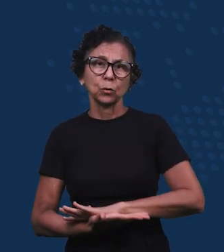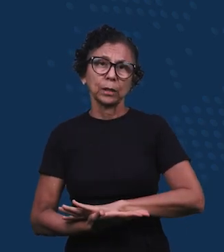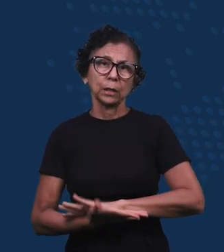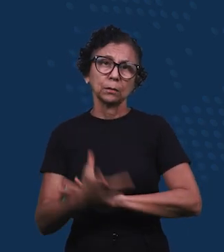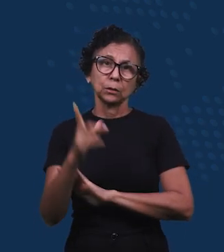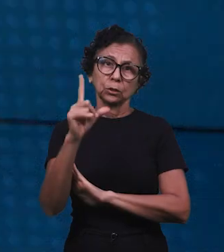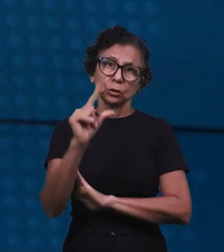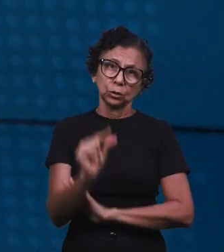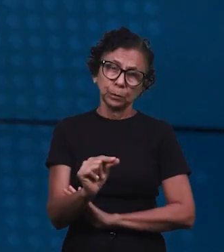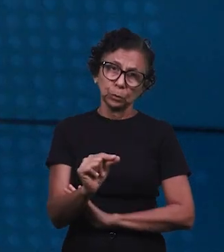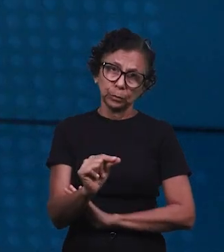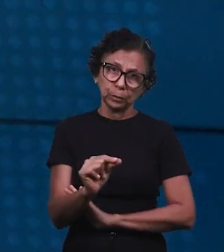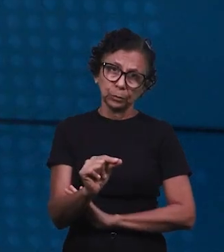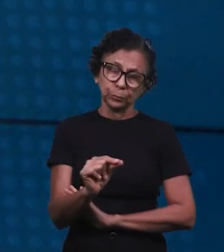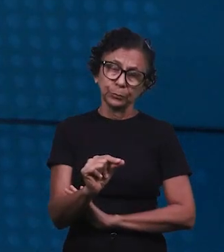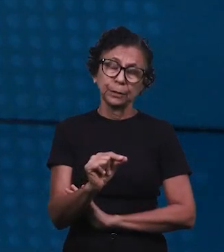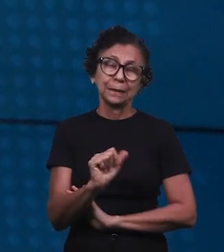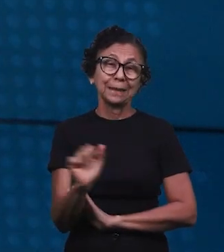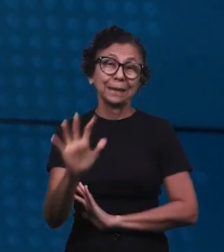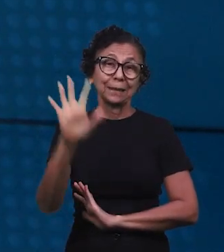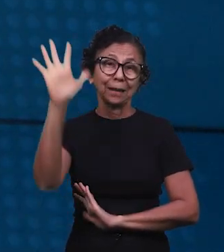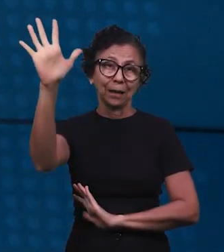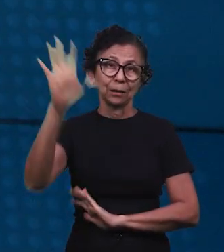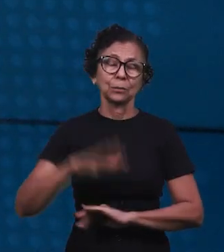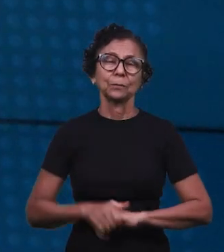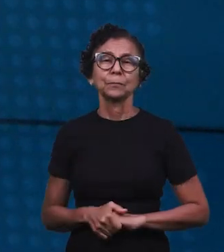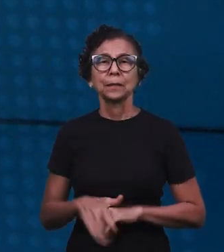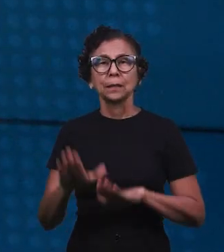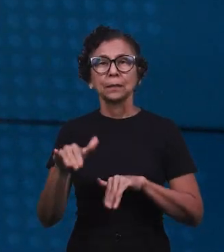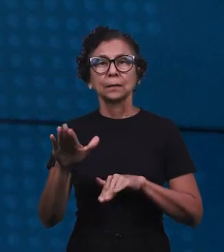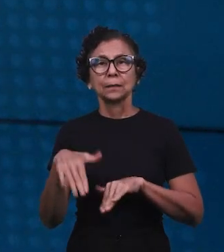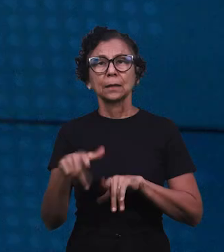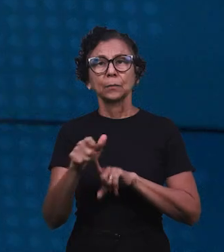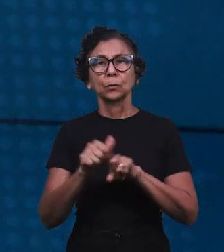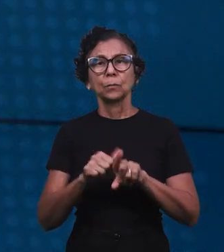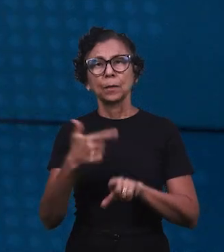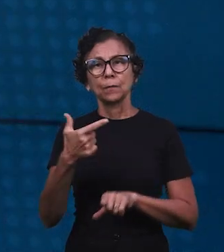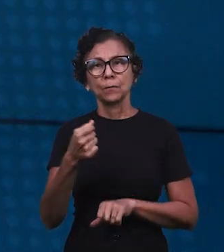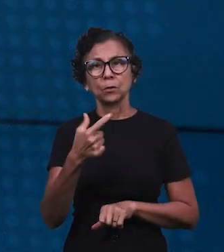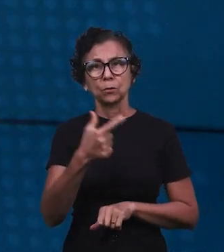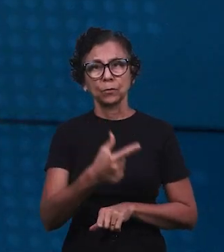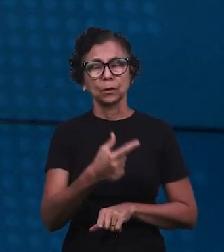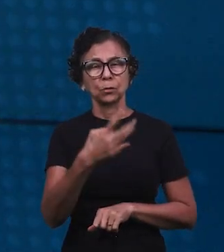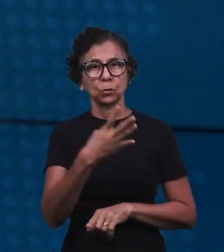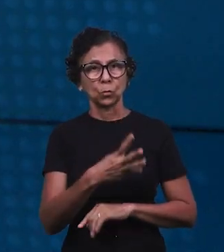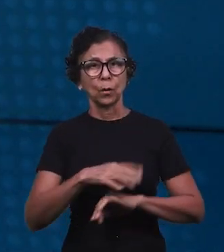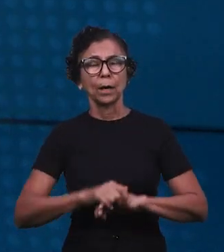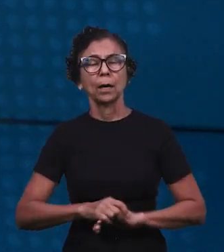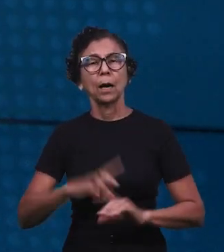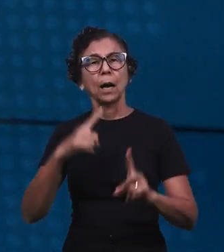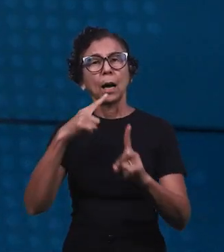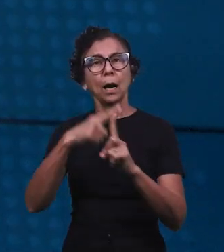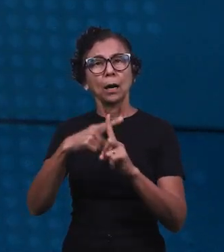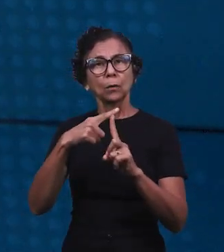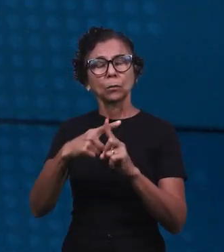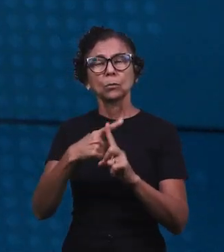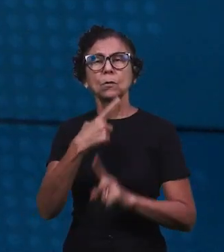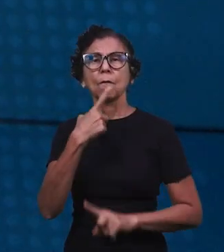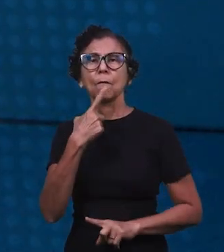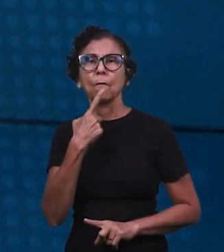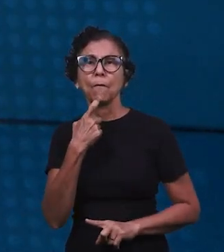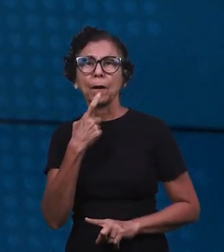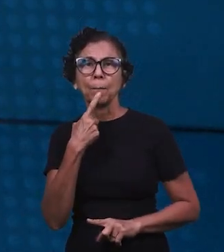e caros. Em setembro de 2024, a Cruz Vermelha Internacional fez um alerta sobre a fome